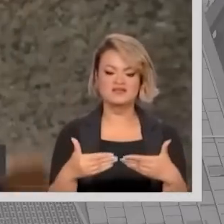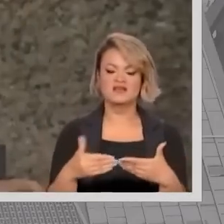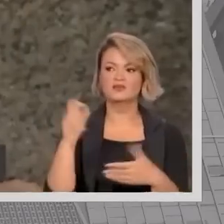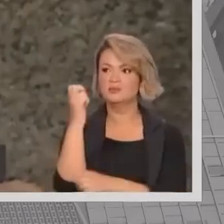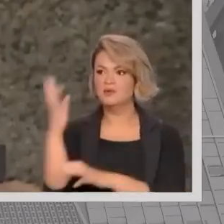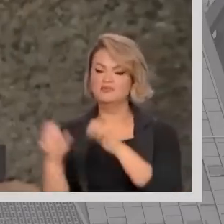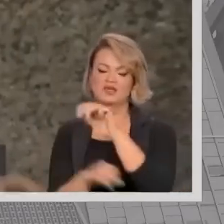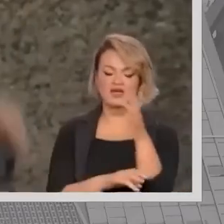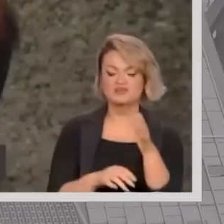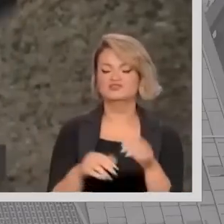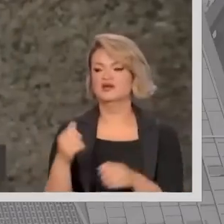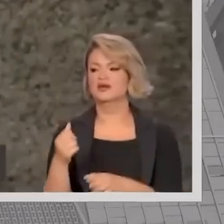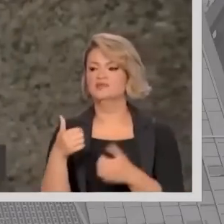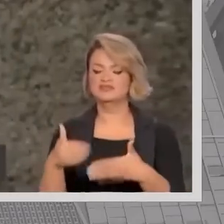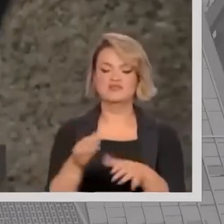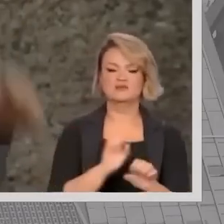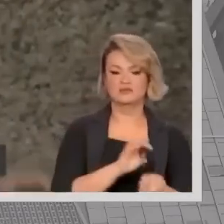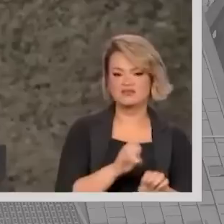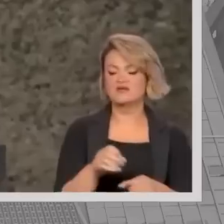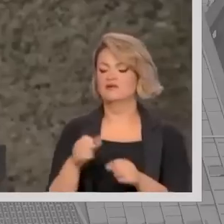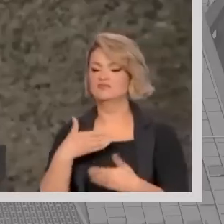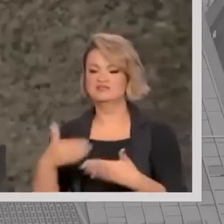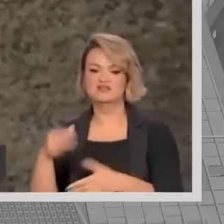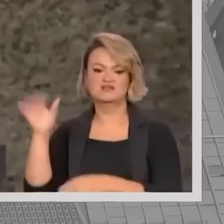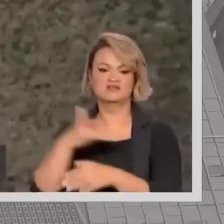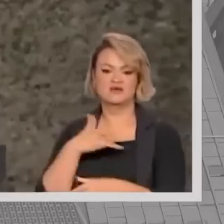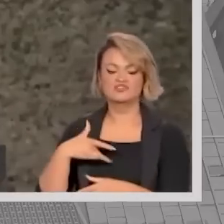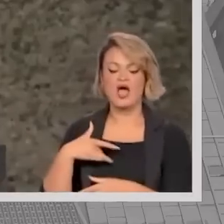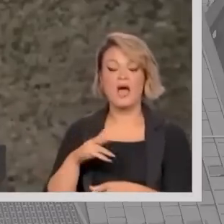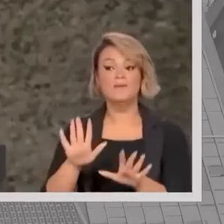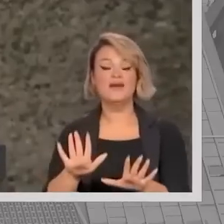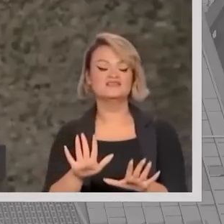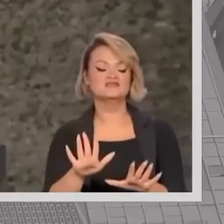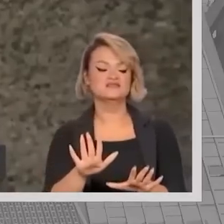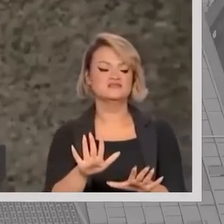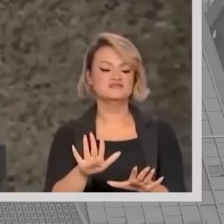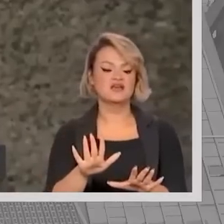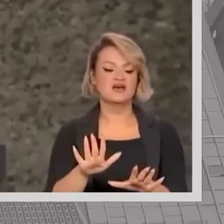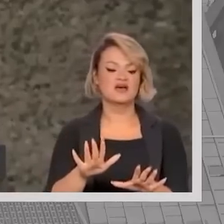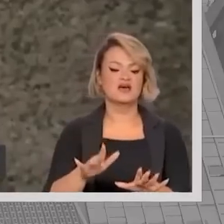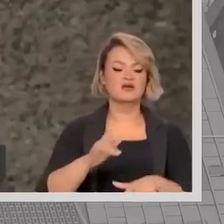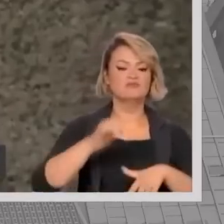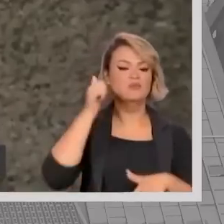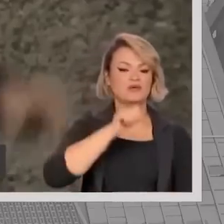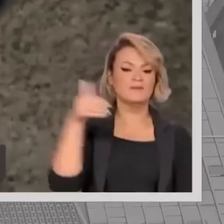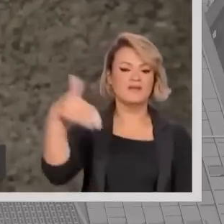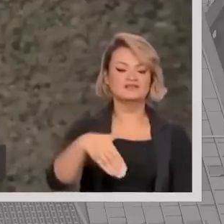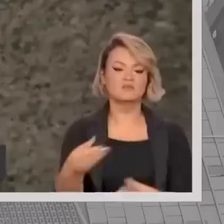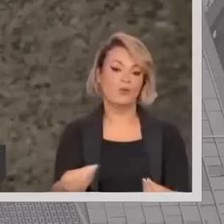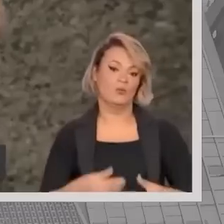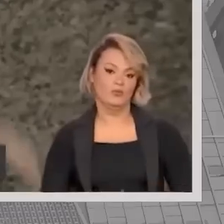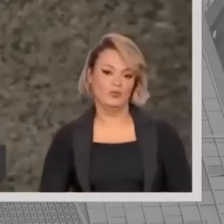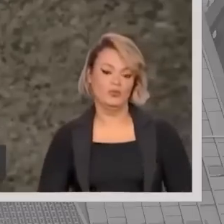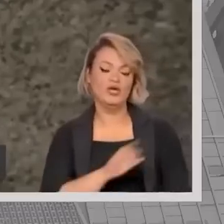Política social, política econômica, política industrial, é exatamente os 10%. E é muito difícil,